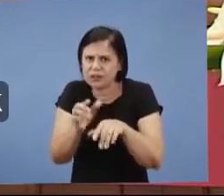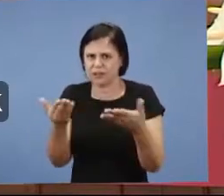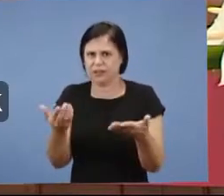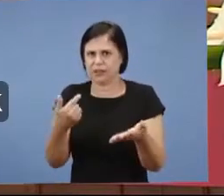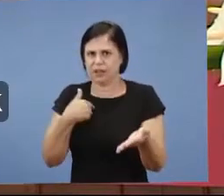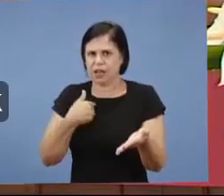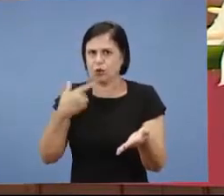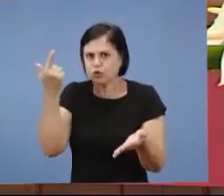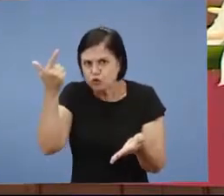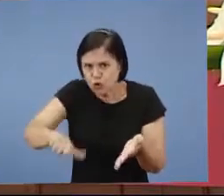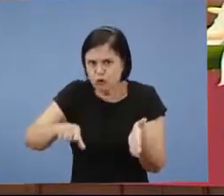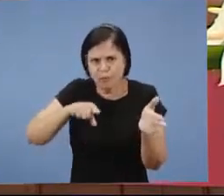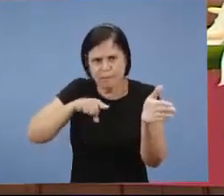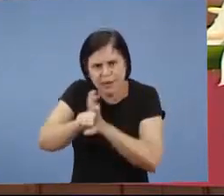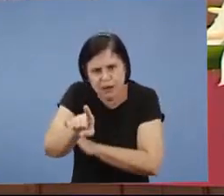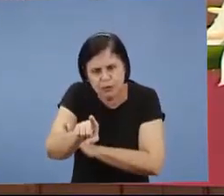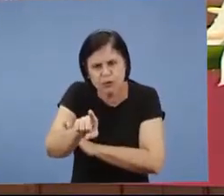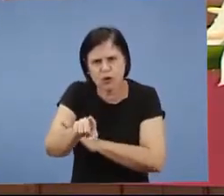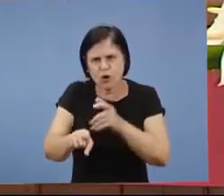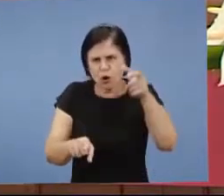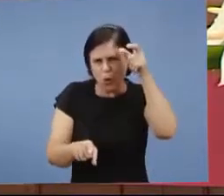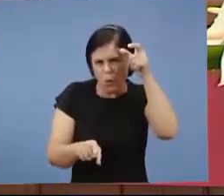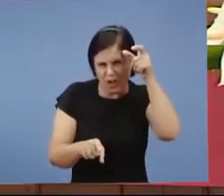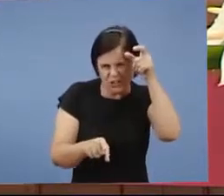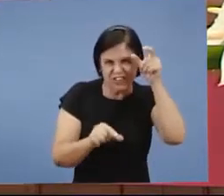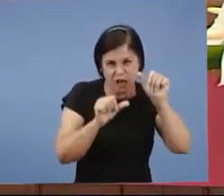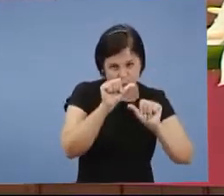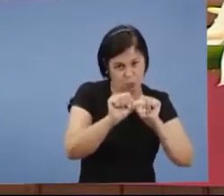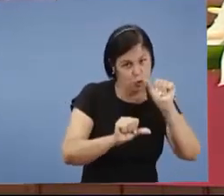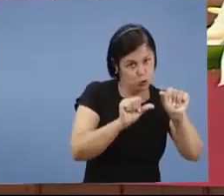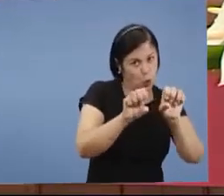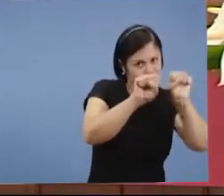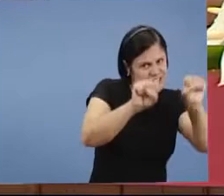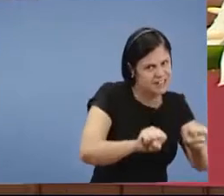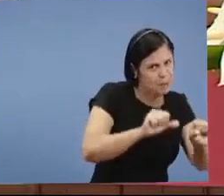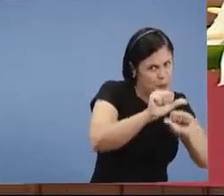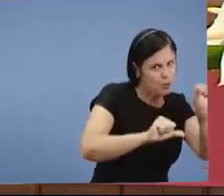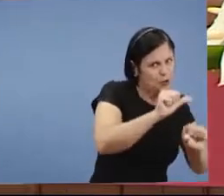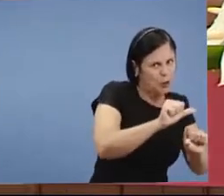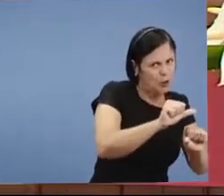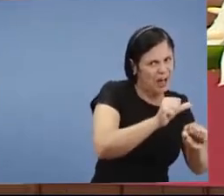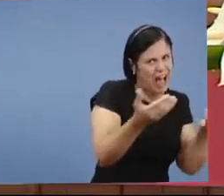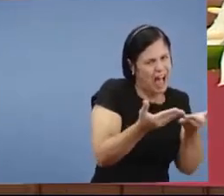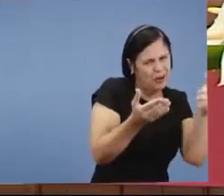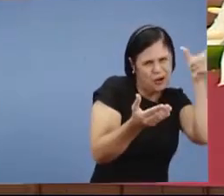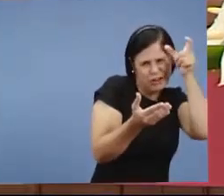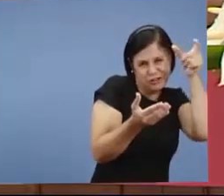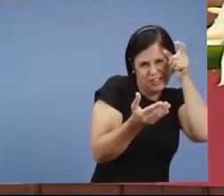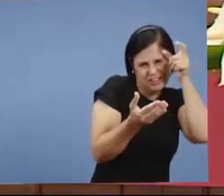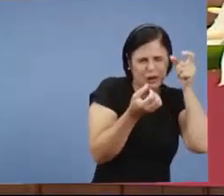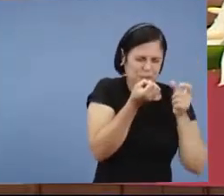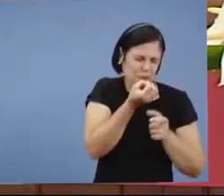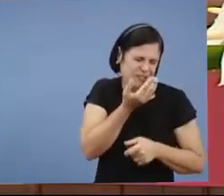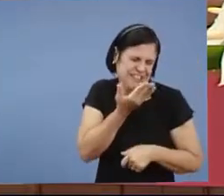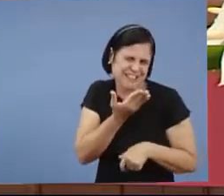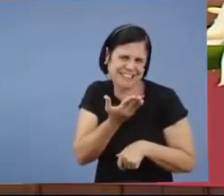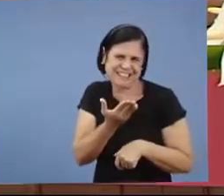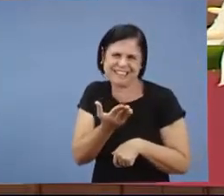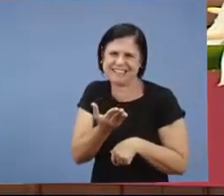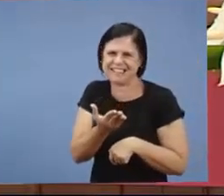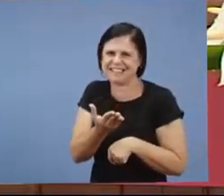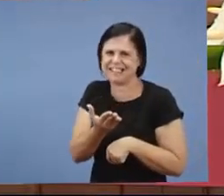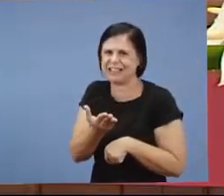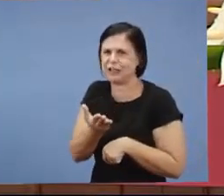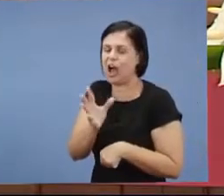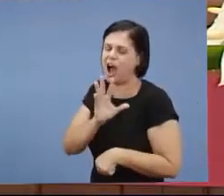que eu volto a fazer: o adversário mudou o sistema, ele está agora a favor da doutrina, ele está a